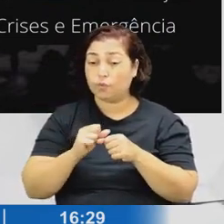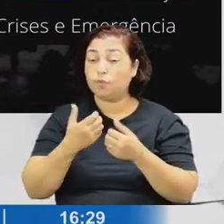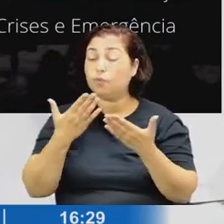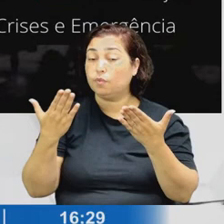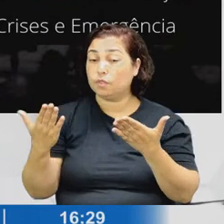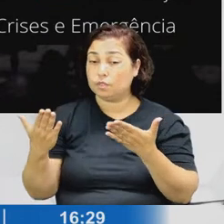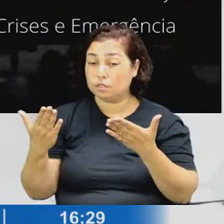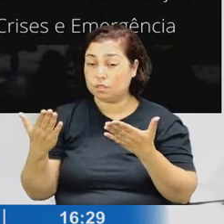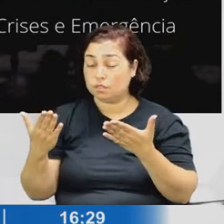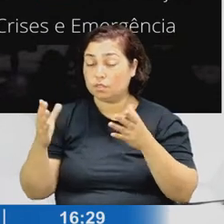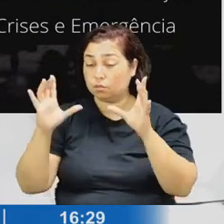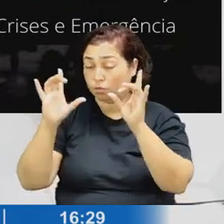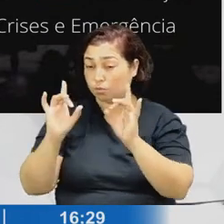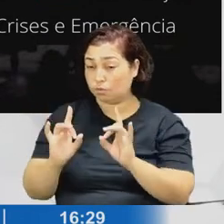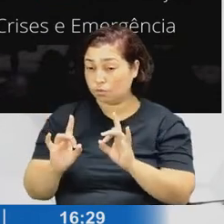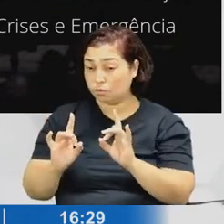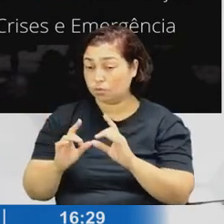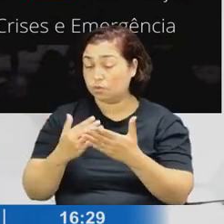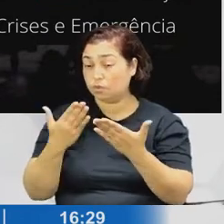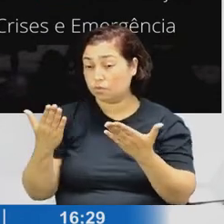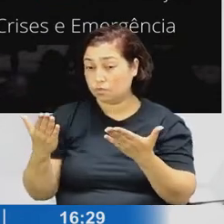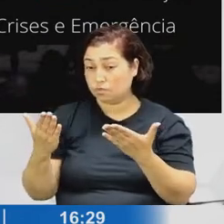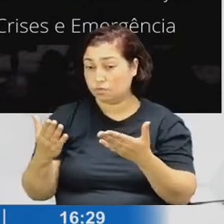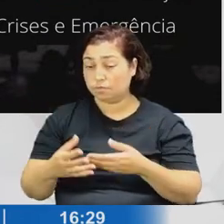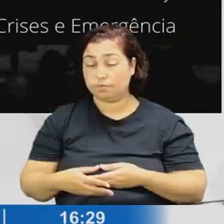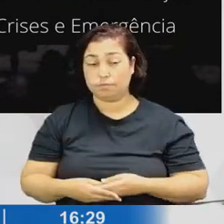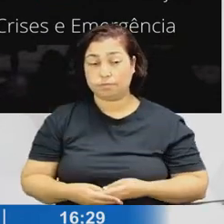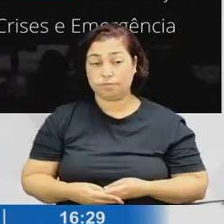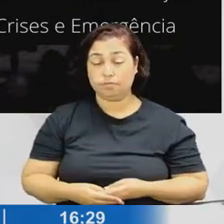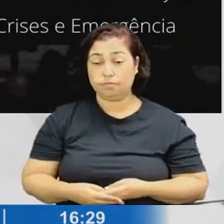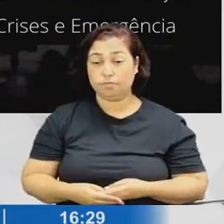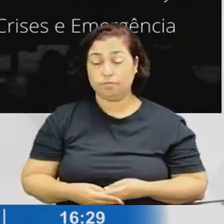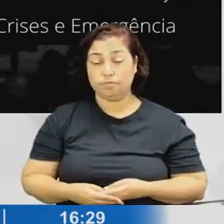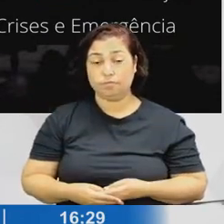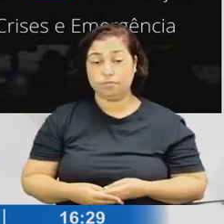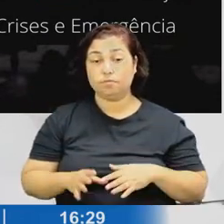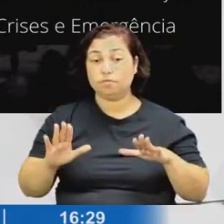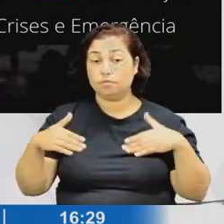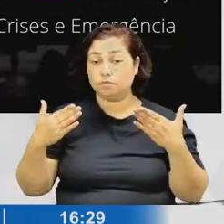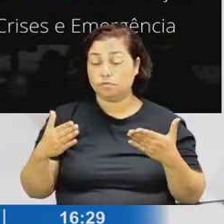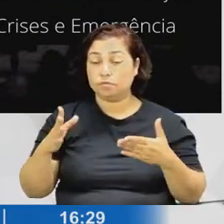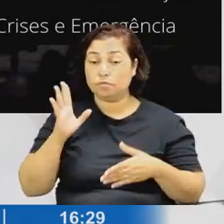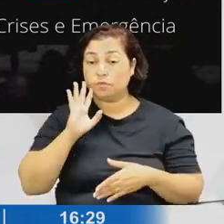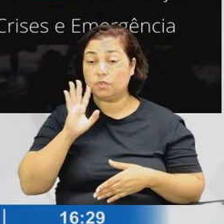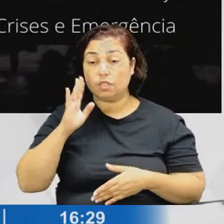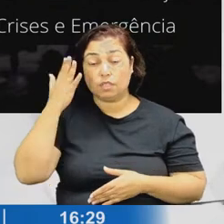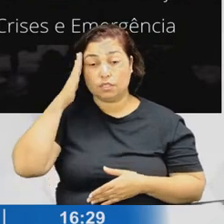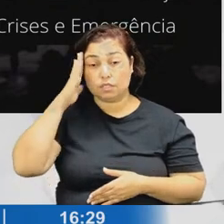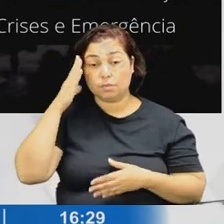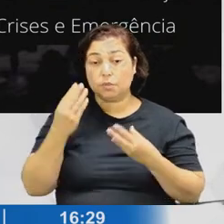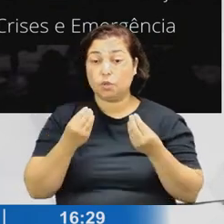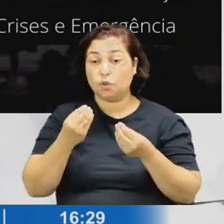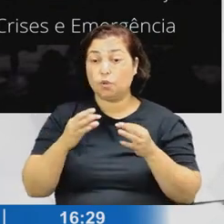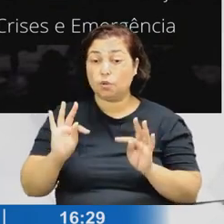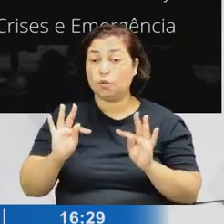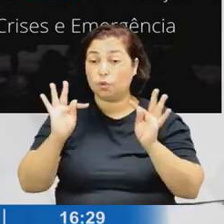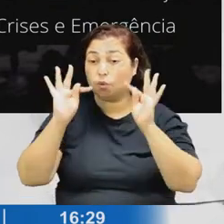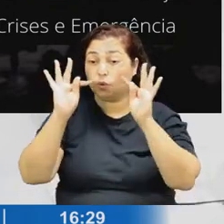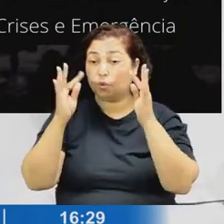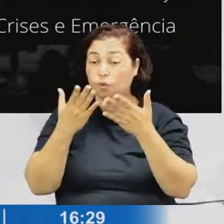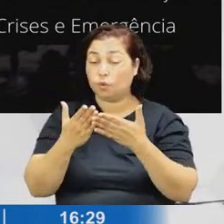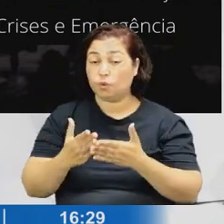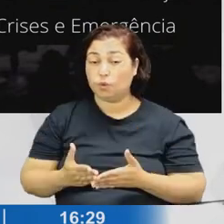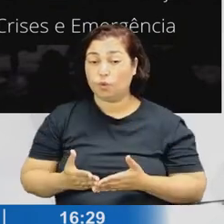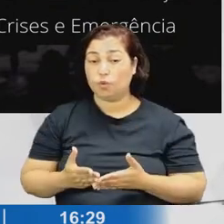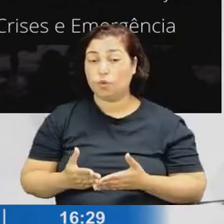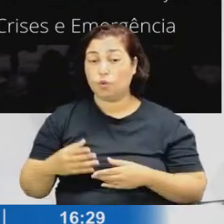os principais atos e ações do entorno do Legislativo então É legal saber como é que um técnico ele vai lidar